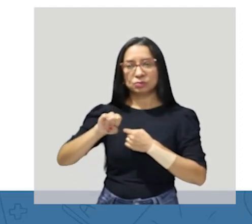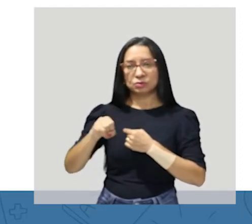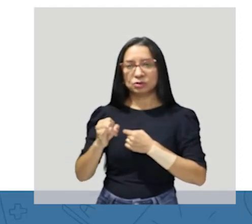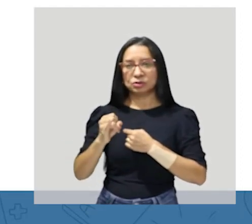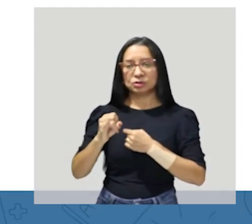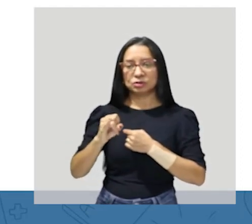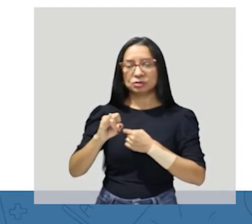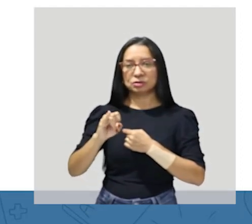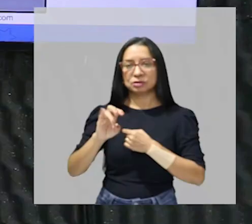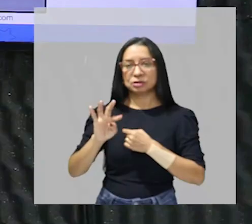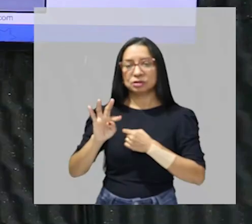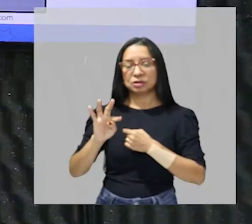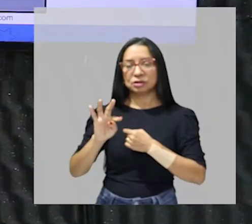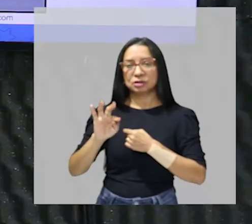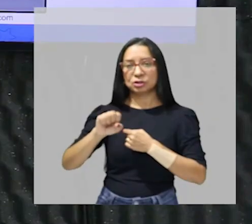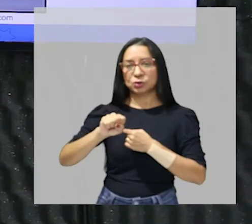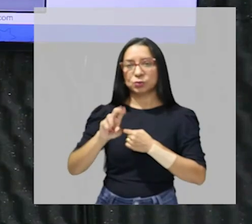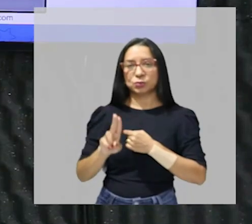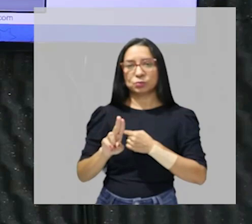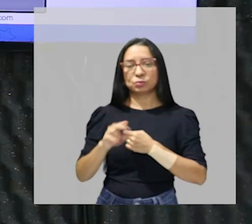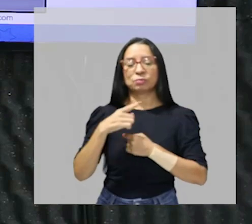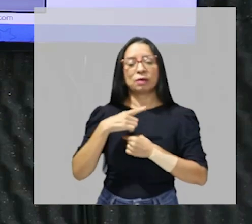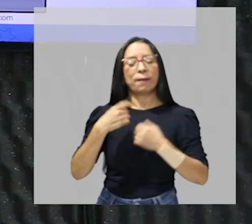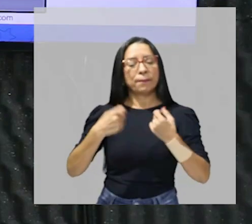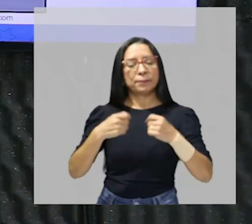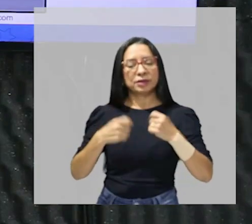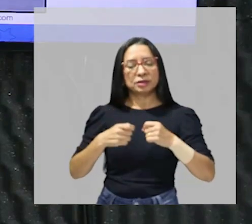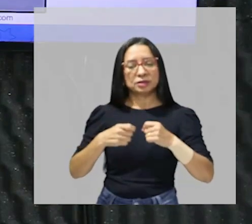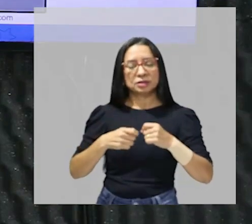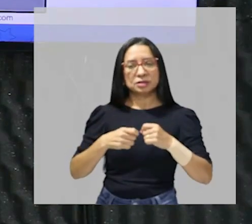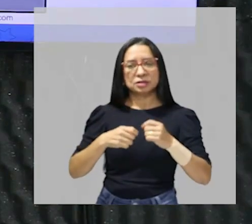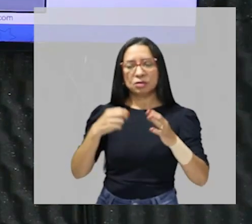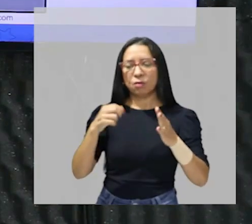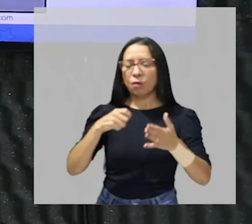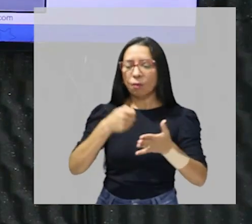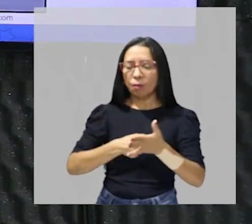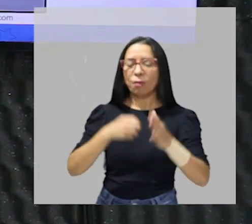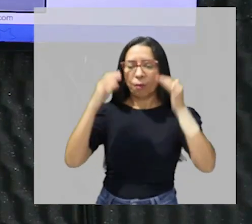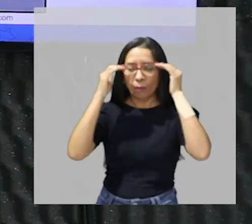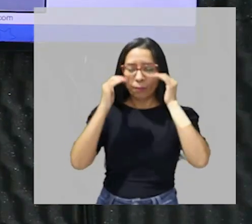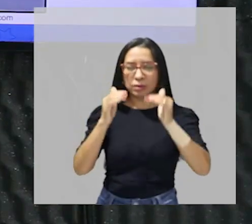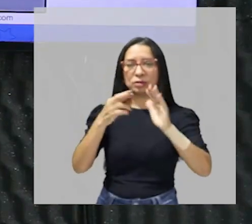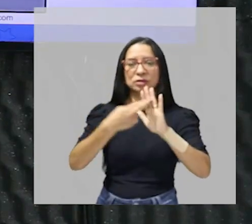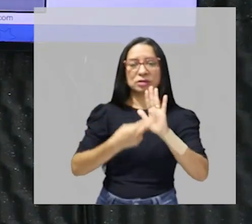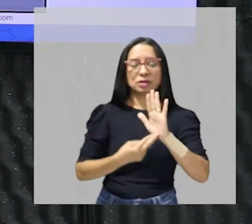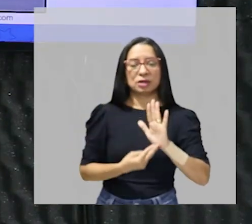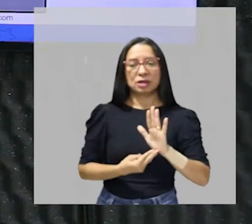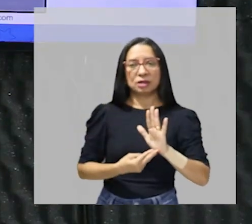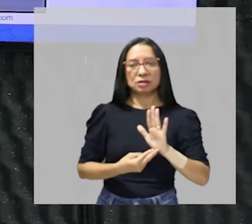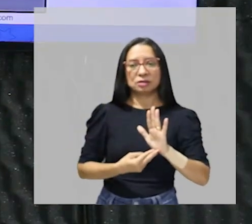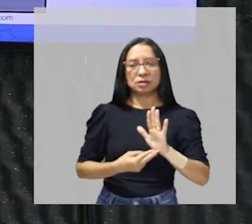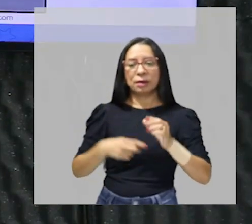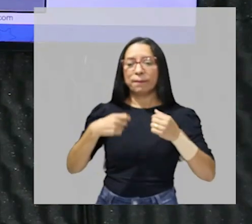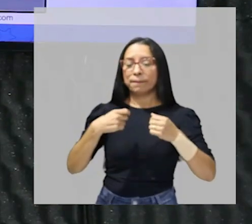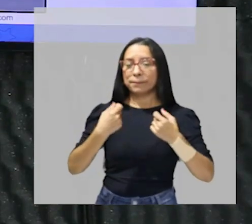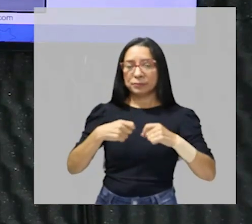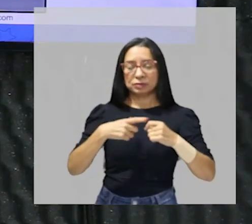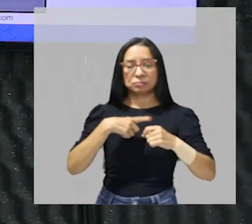Elas têm que agir com ética. Elas devem respeitar o adversário. Devem respeitar o seu mestre.